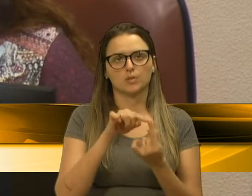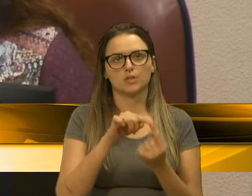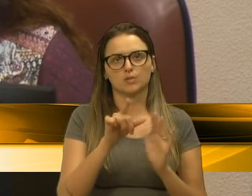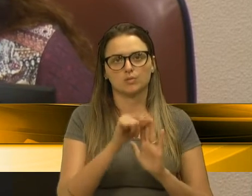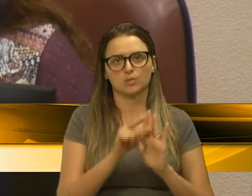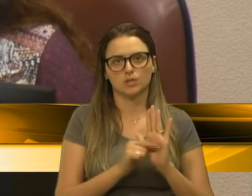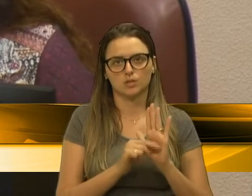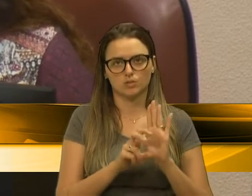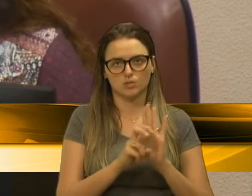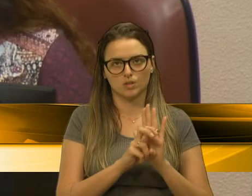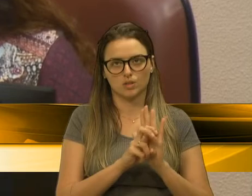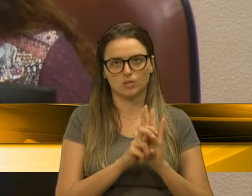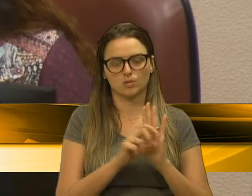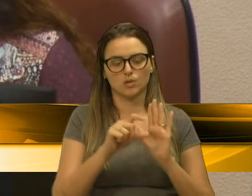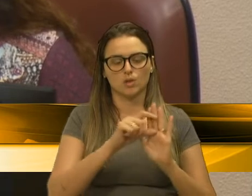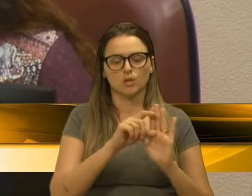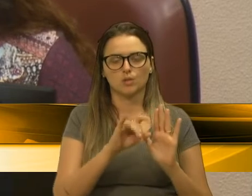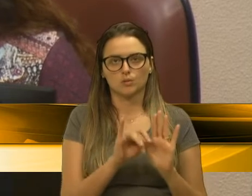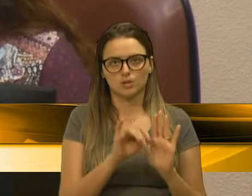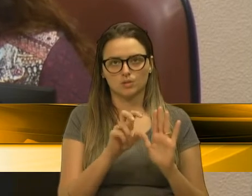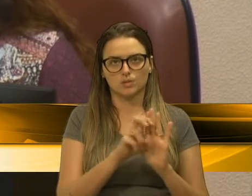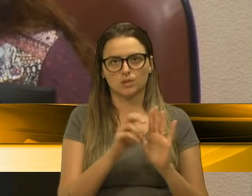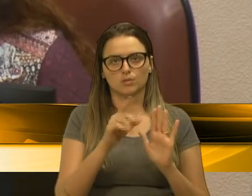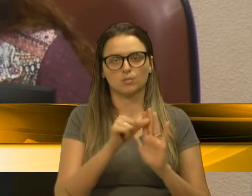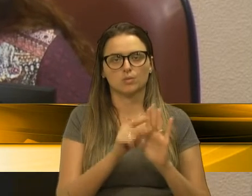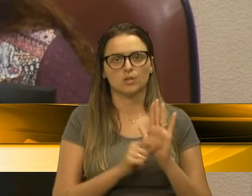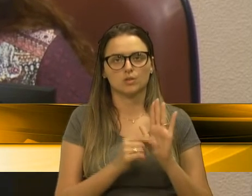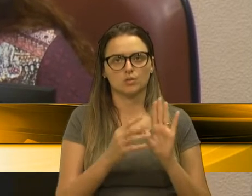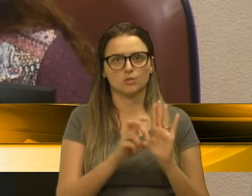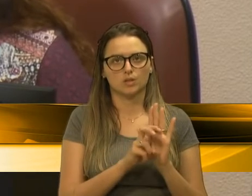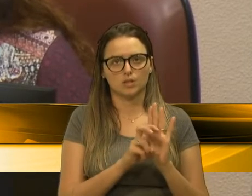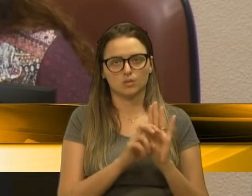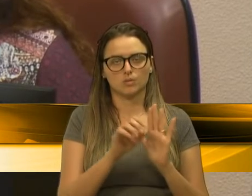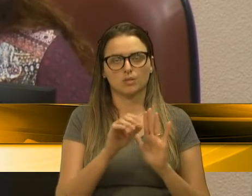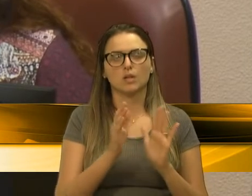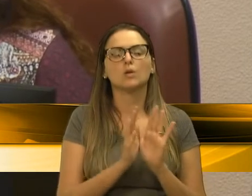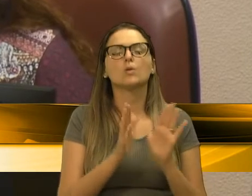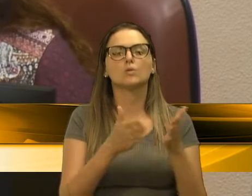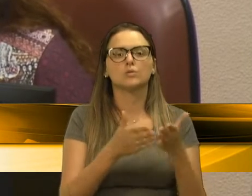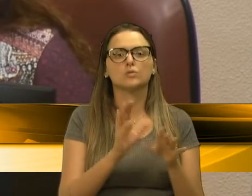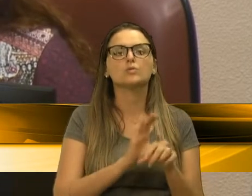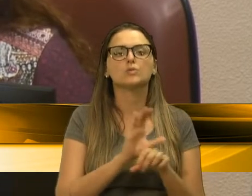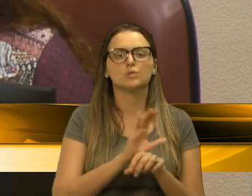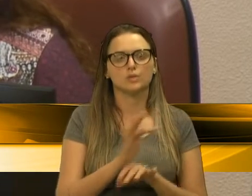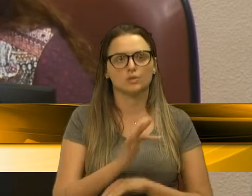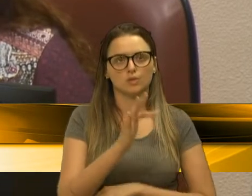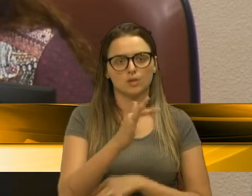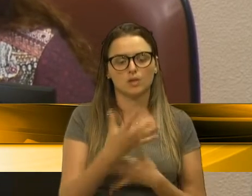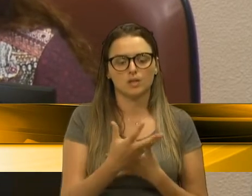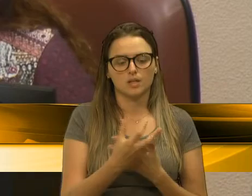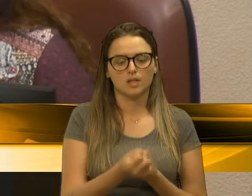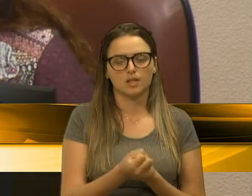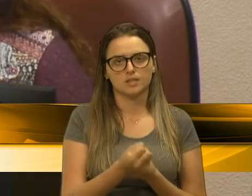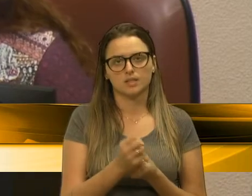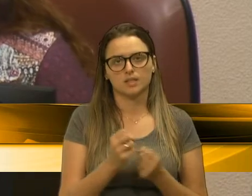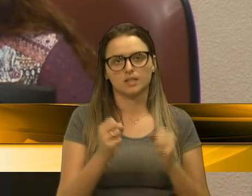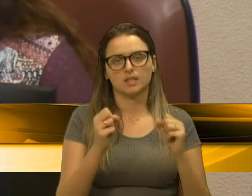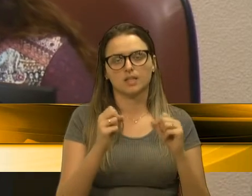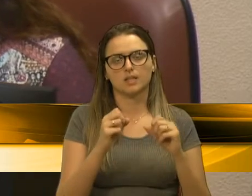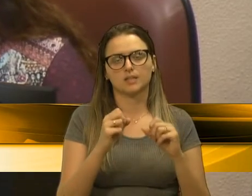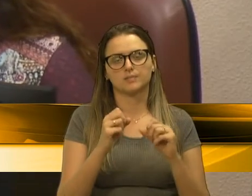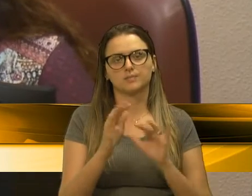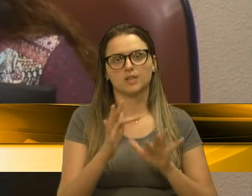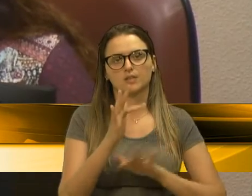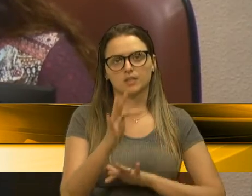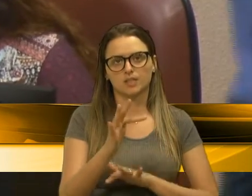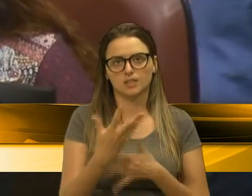artigo 5º, do inciso 5º do artigo 49 da Constituição Federal, que autoriza o Congresso Nacional a sustar os atos normativos do